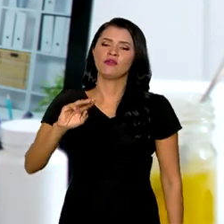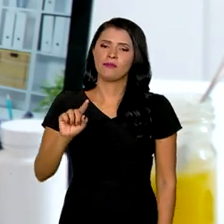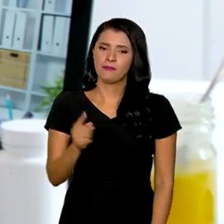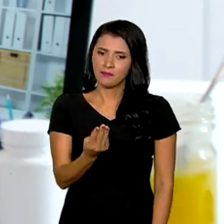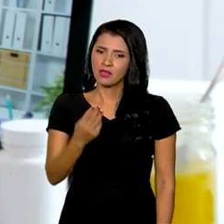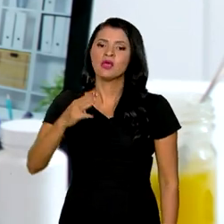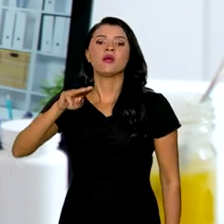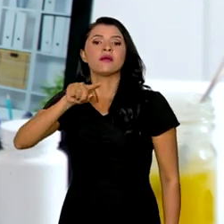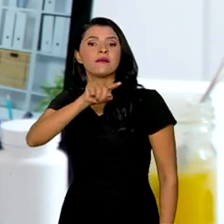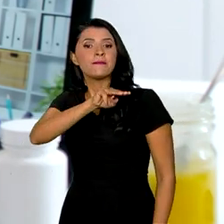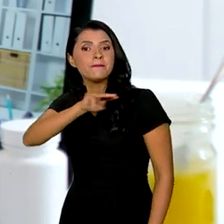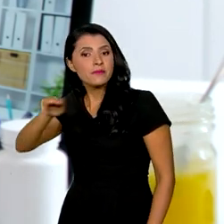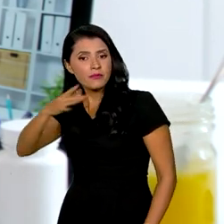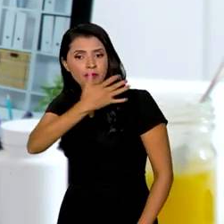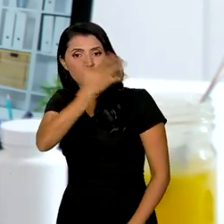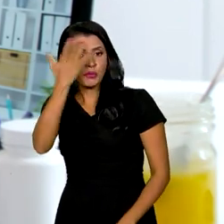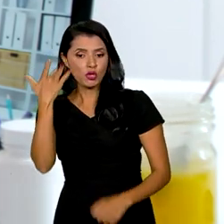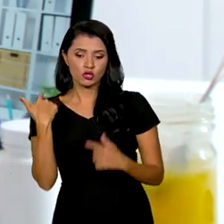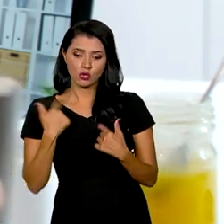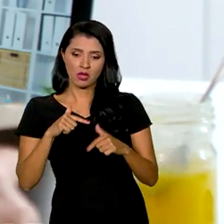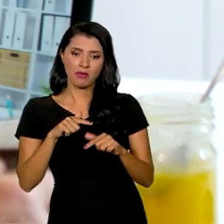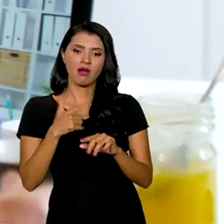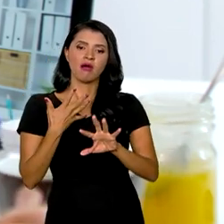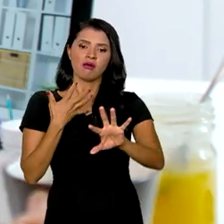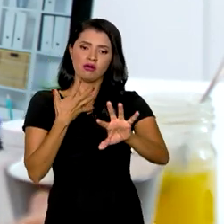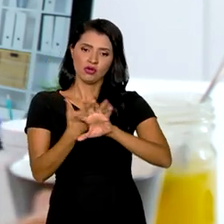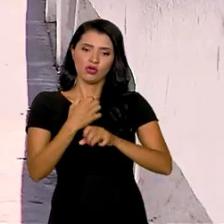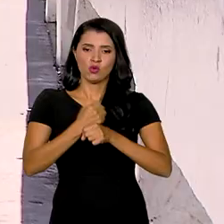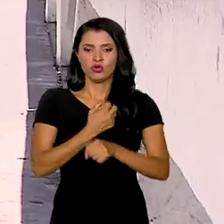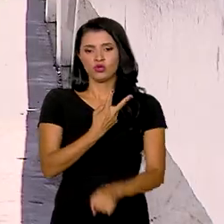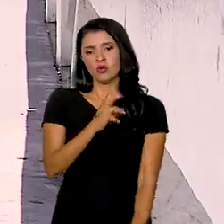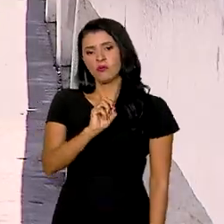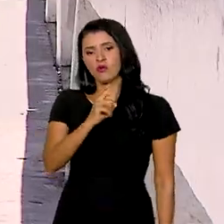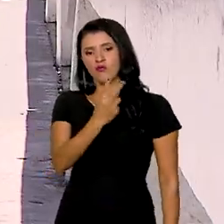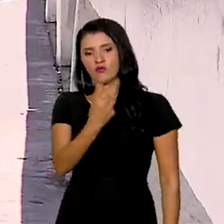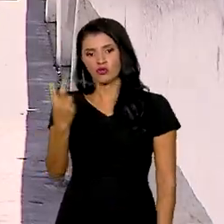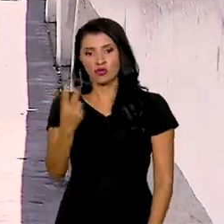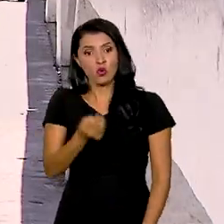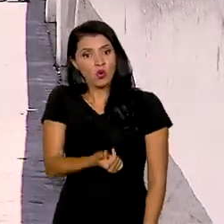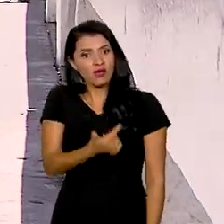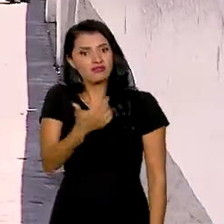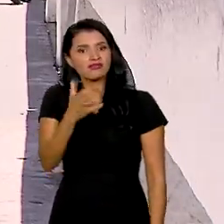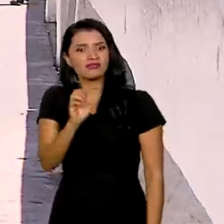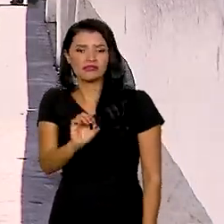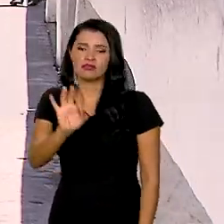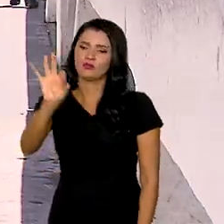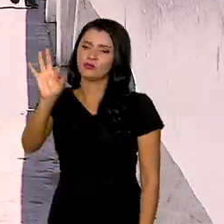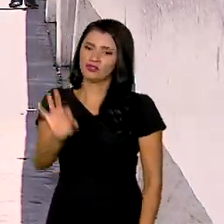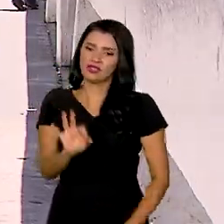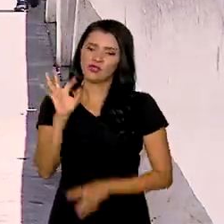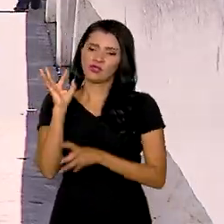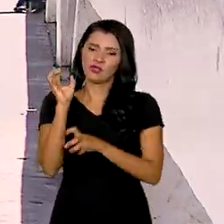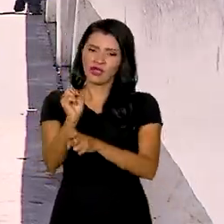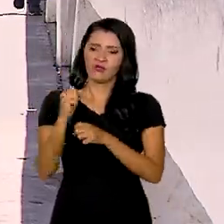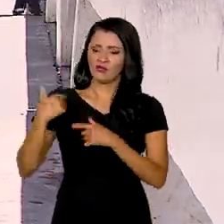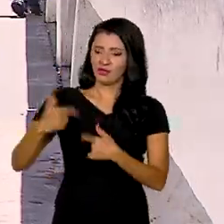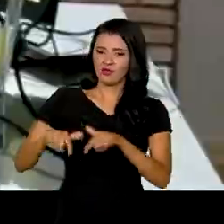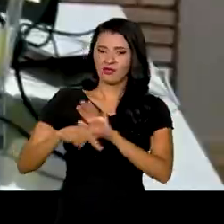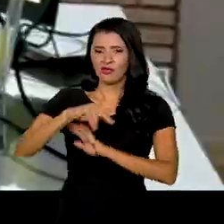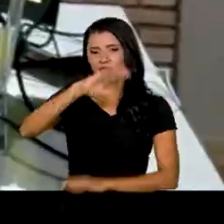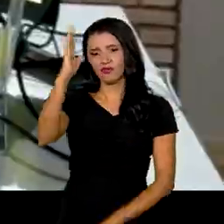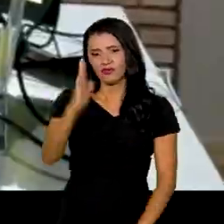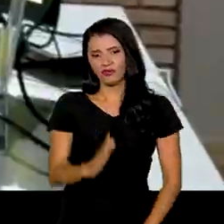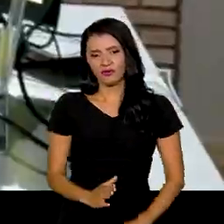de pessoas exerceram o trabalho remoto em 2022, quase 10% do total de empregados do